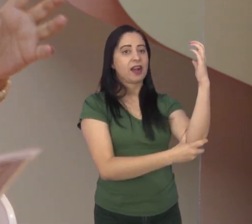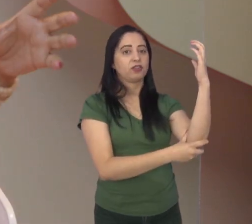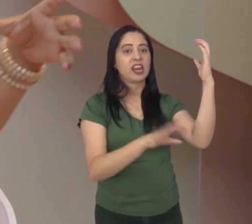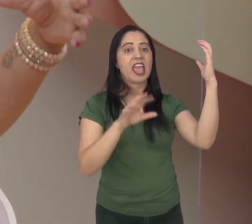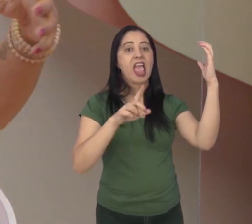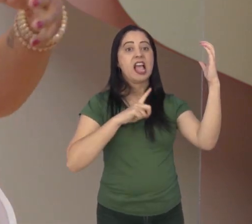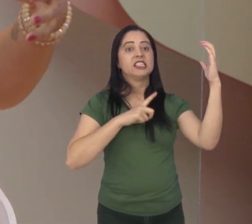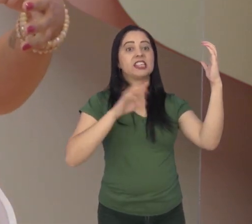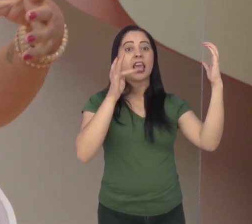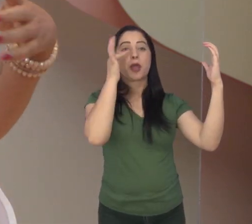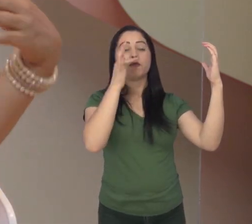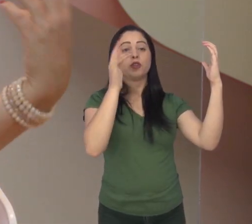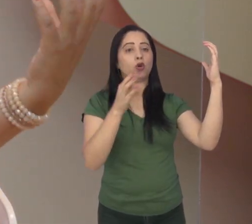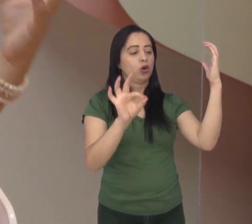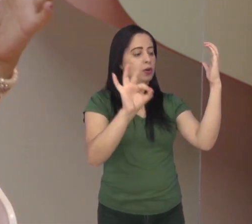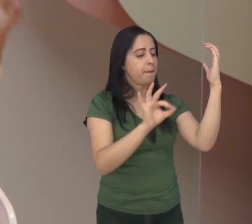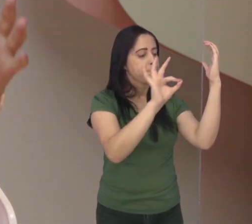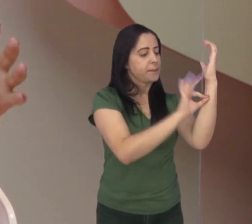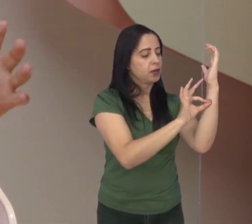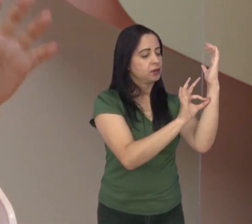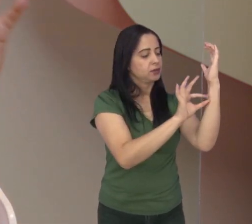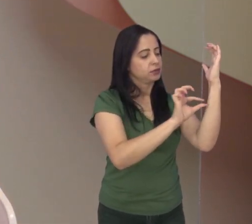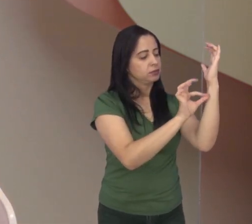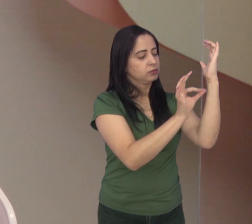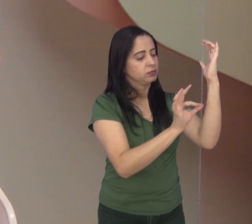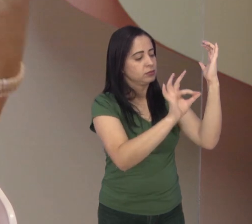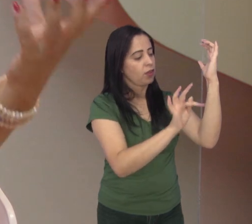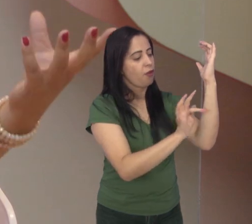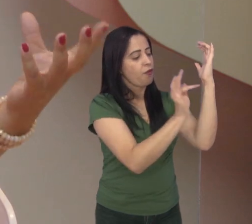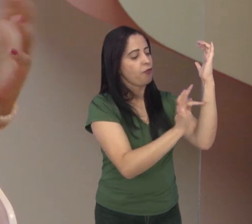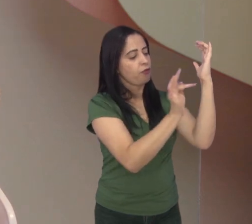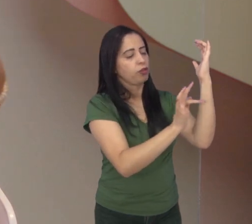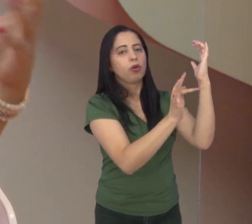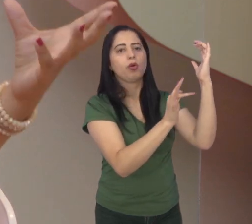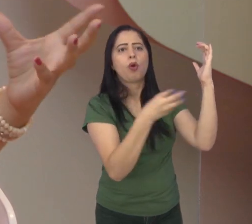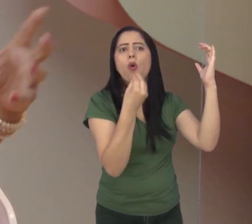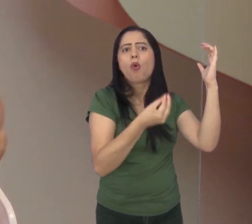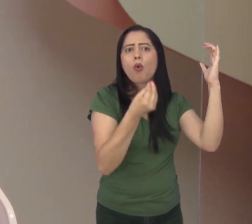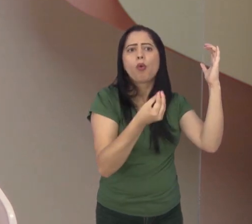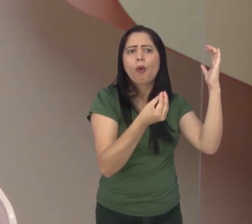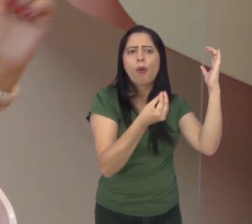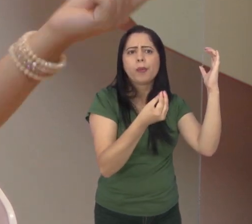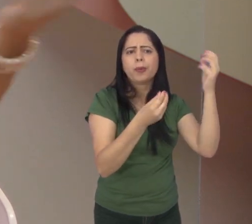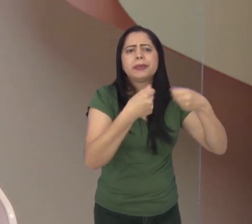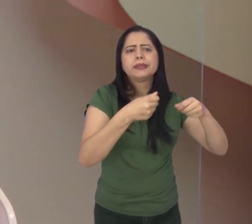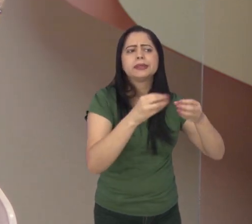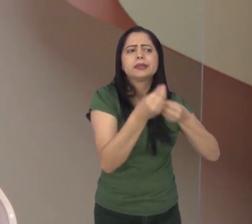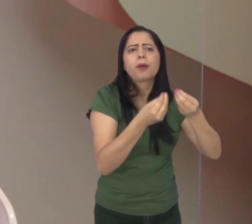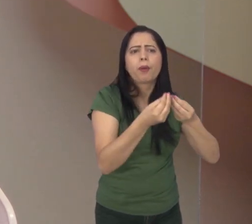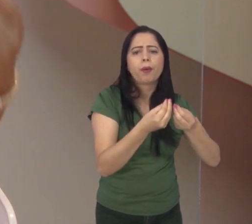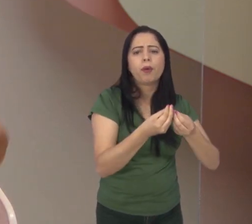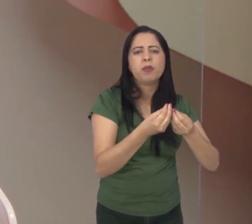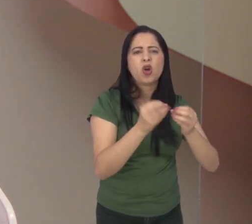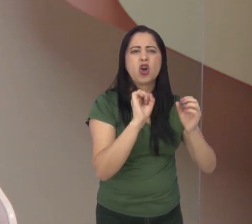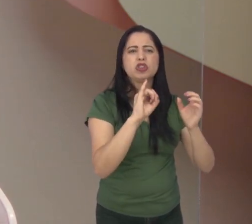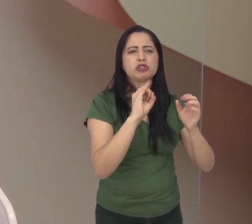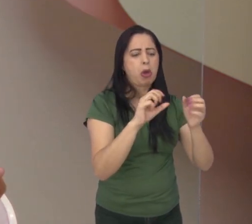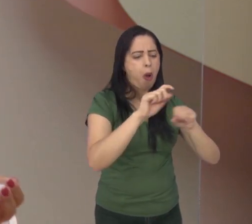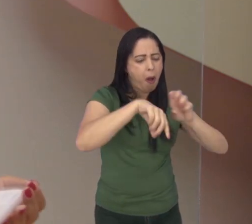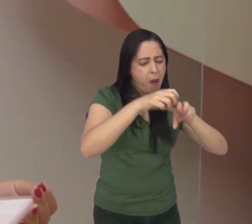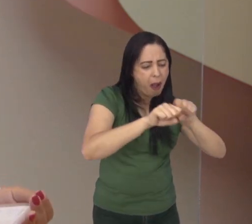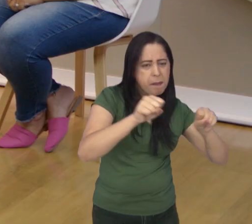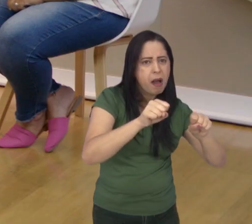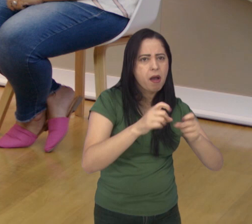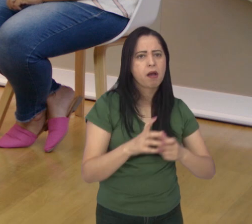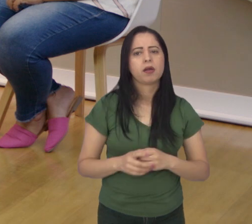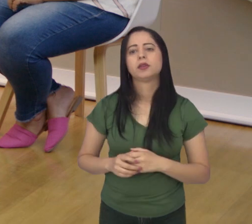orquídea, não, é colocar ela ali, né? Tem que tomar algum cuidado, cobrir a raiz com uma manta de repente, ou só amarrar já é suficiente?